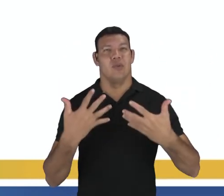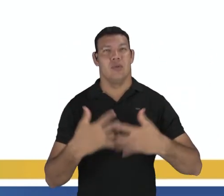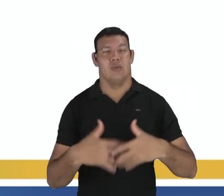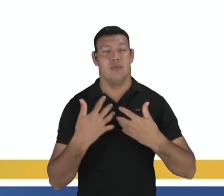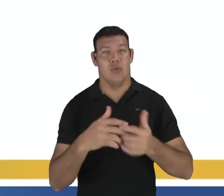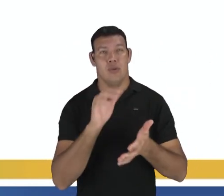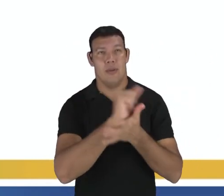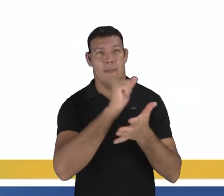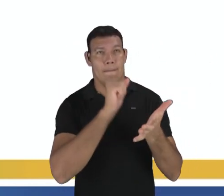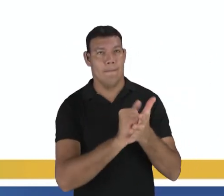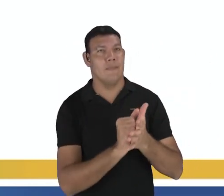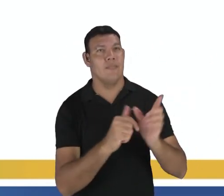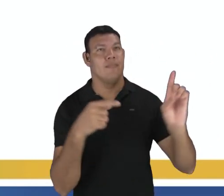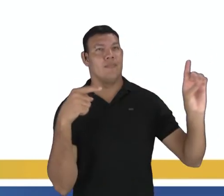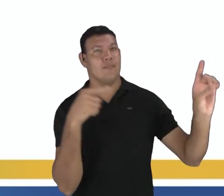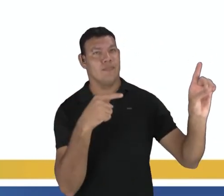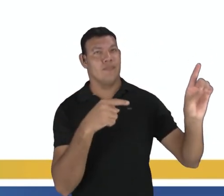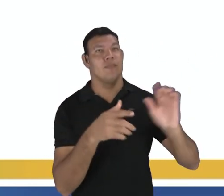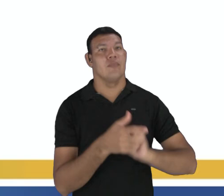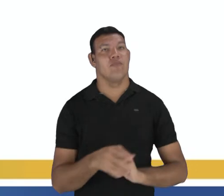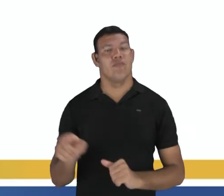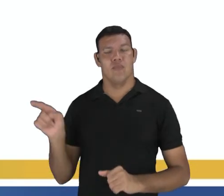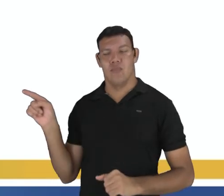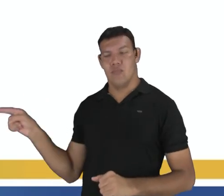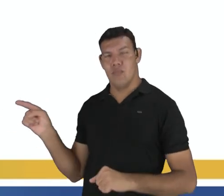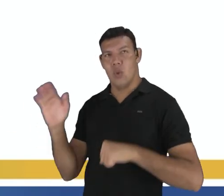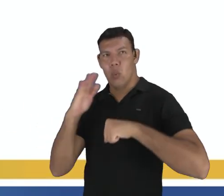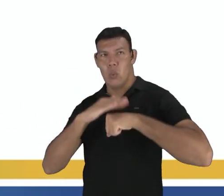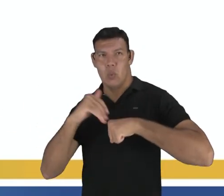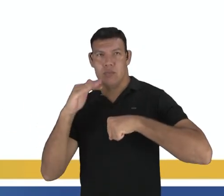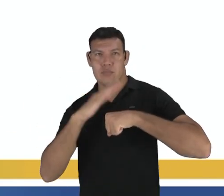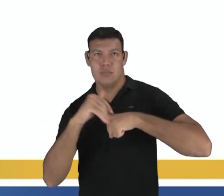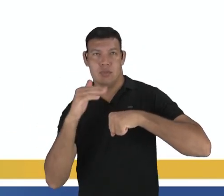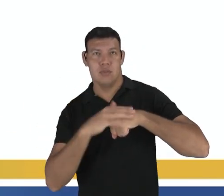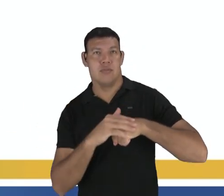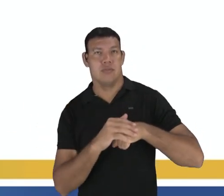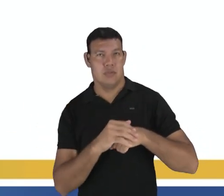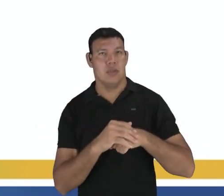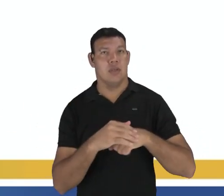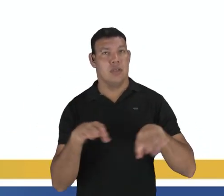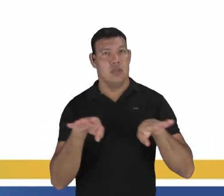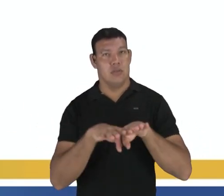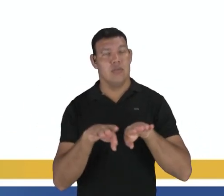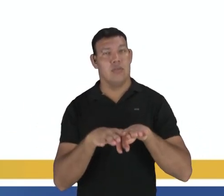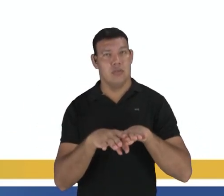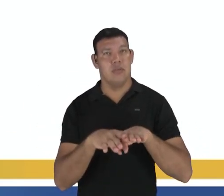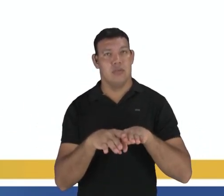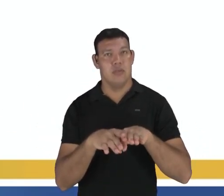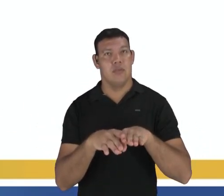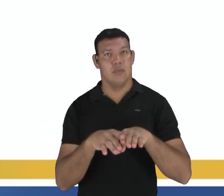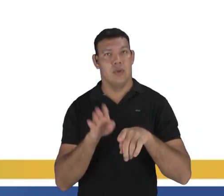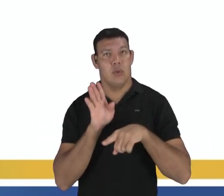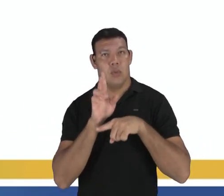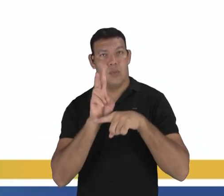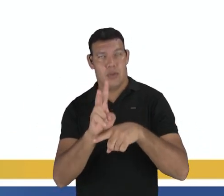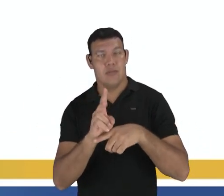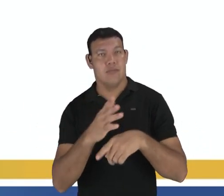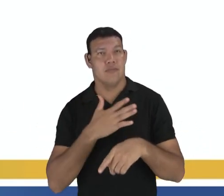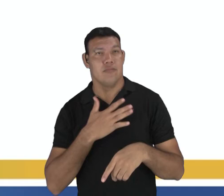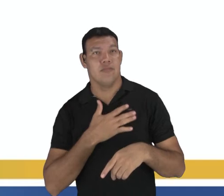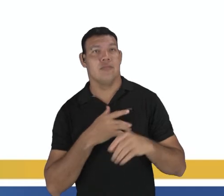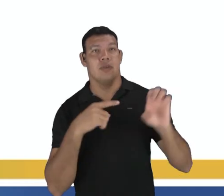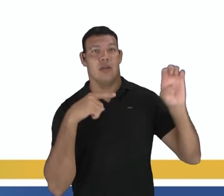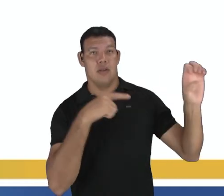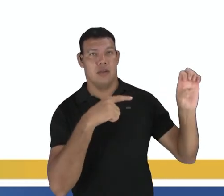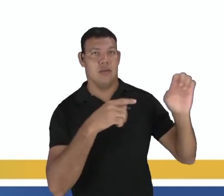D. Ele foi muito doce e atencioso comigo. E. No caminho de casa encontramos um filhote de